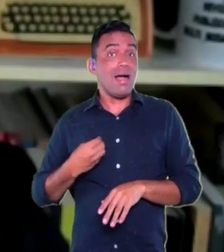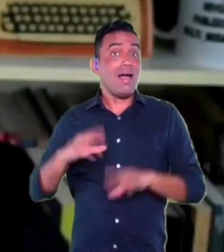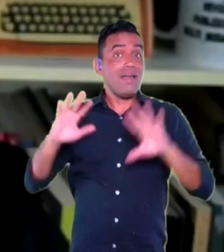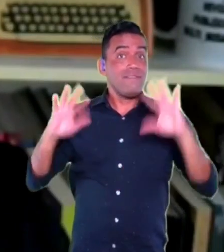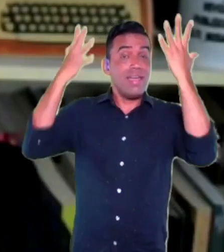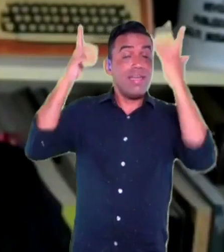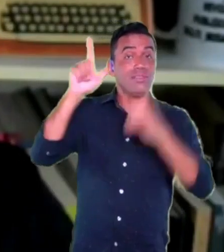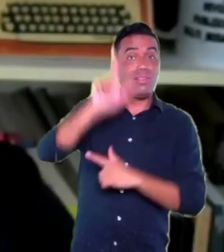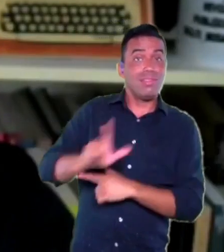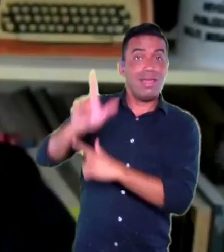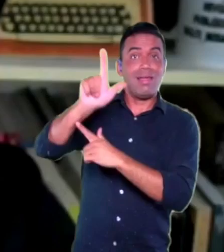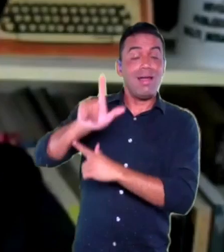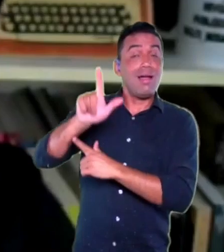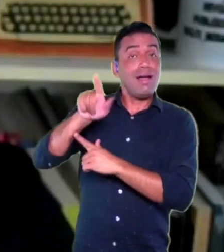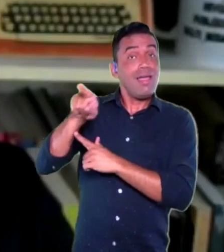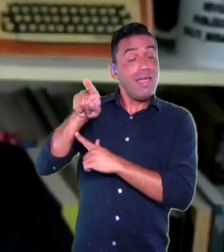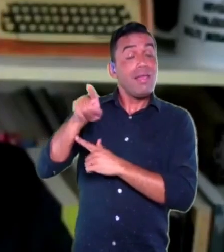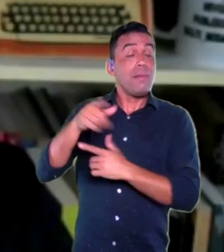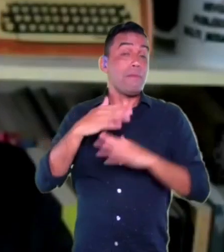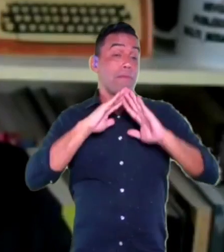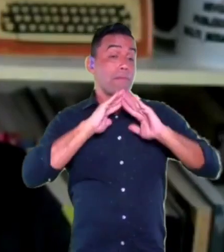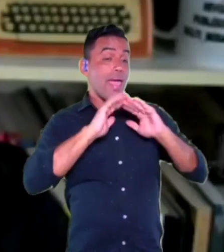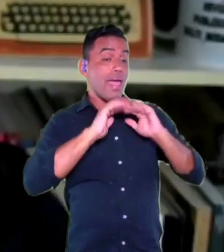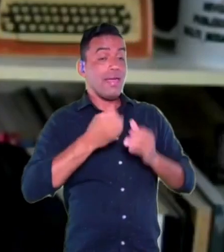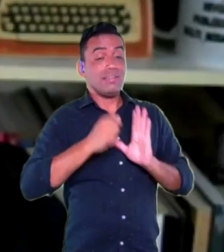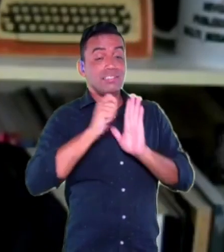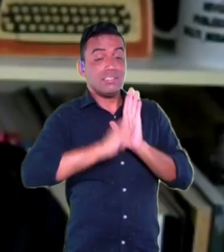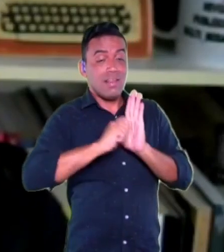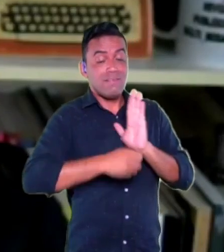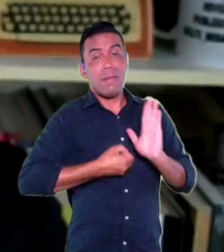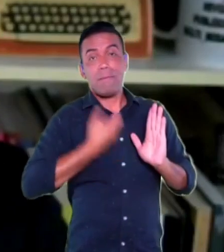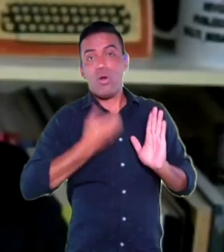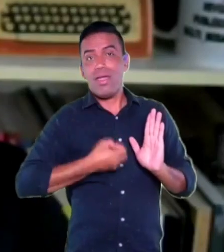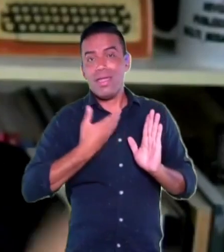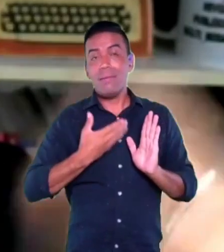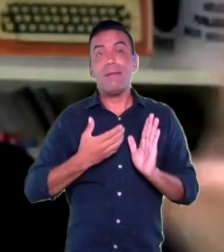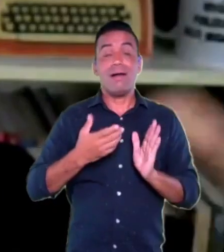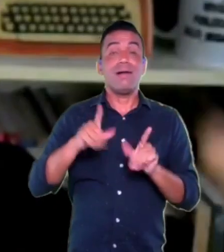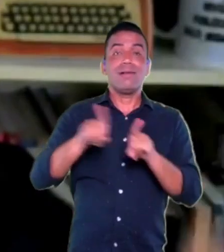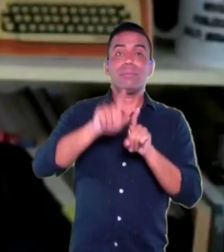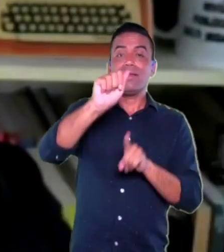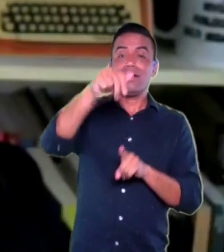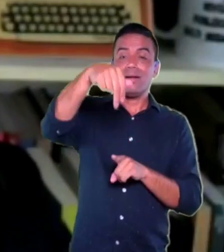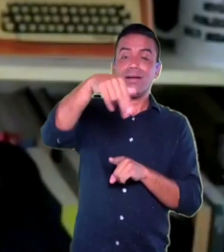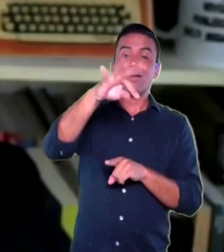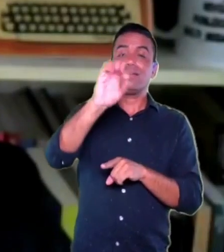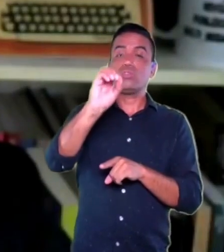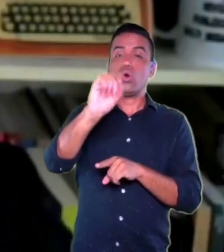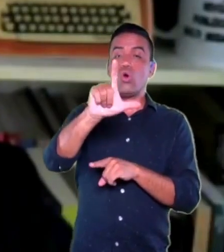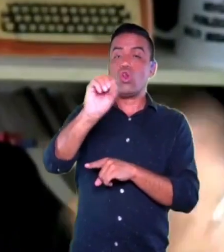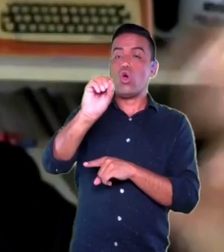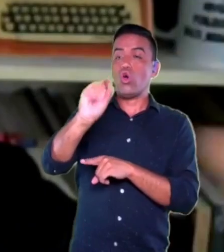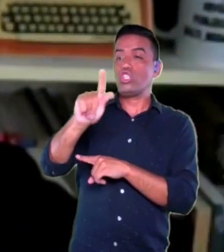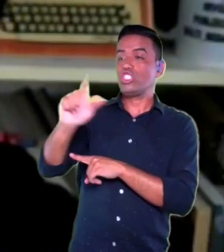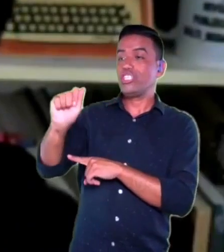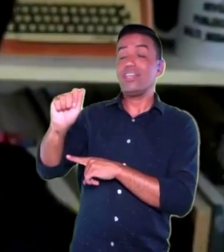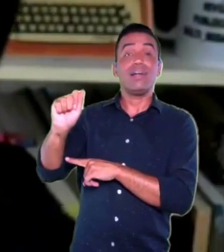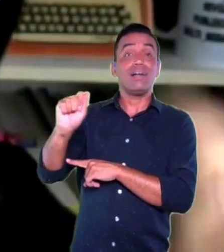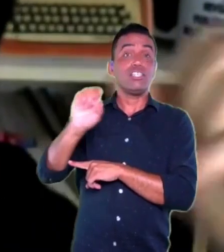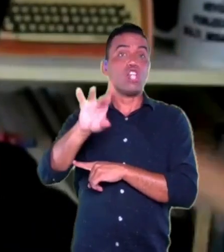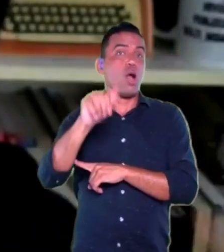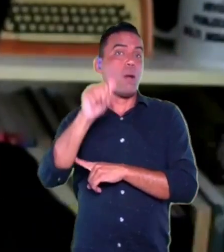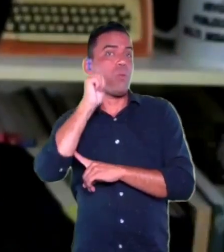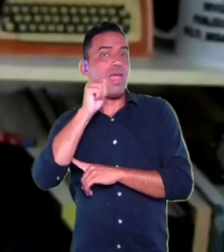evento pede um poema, participar de antologia. Vamos fazer uma antologia só de mulheres, aí você manda